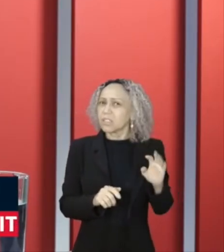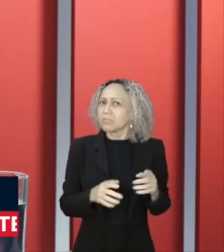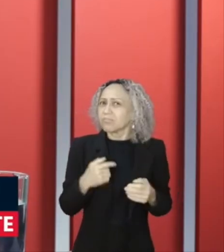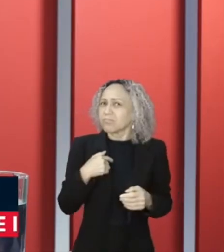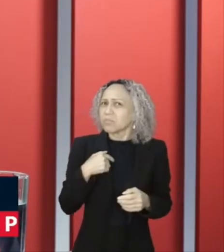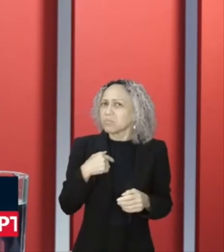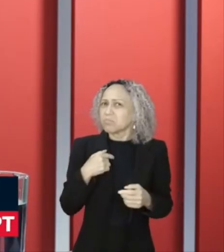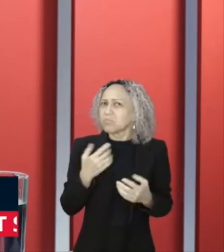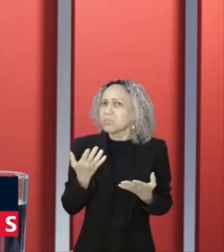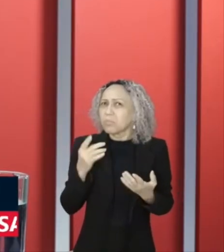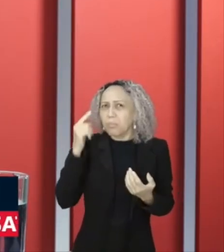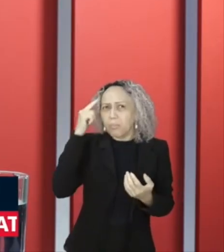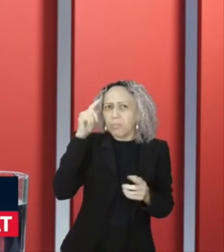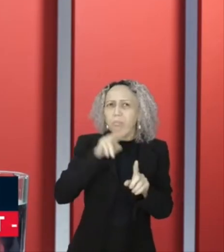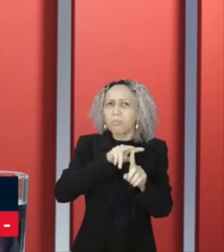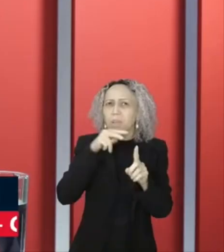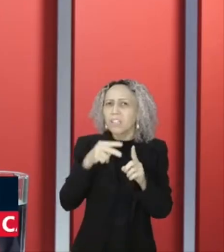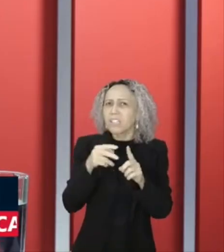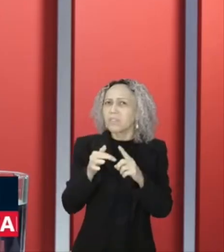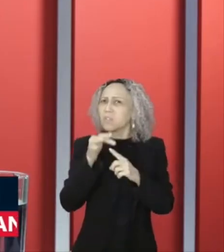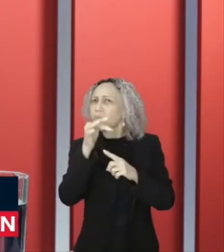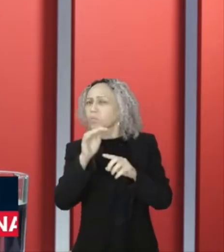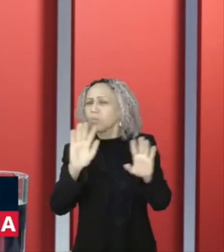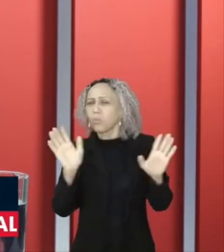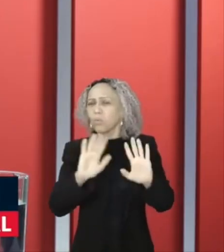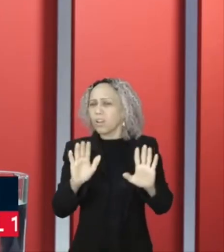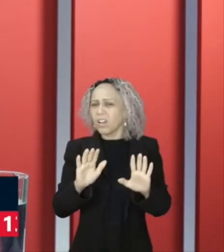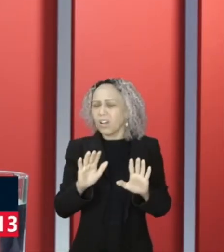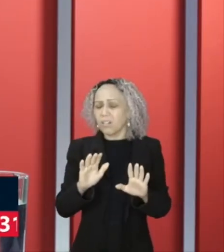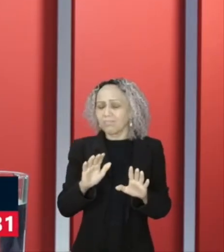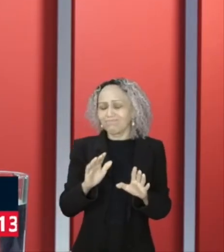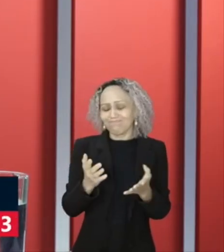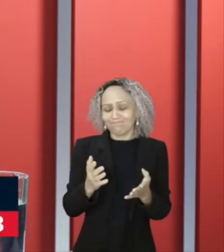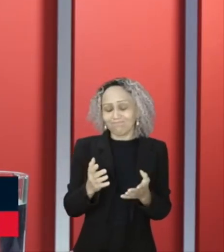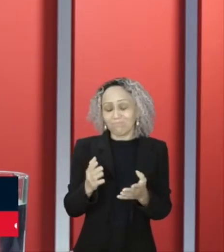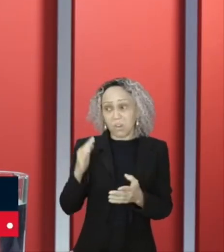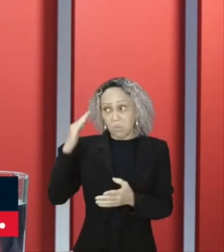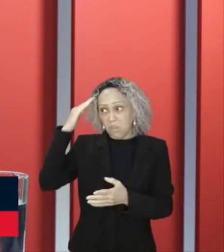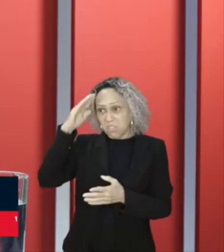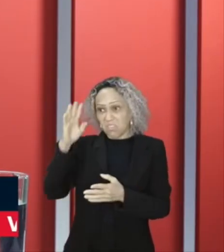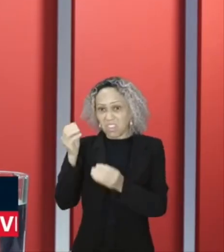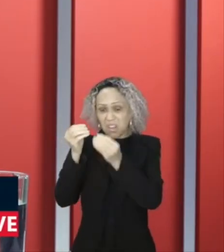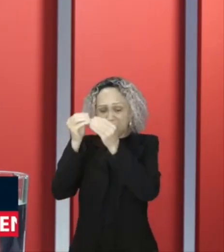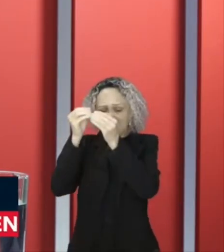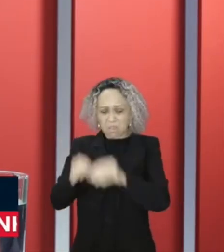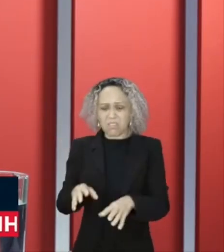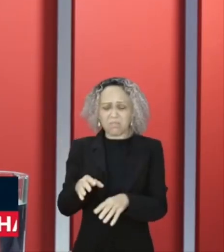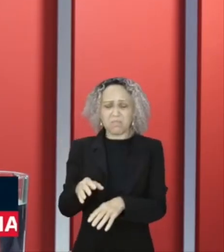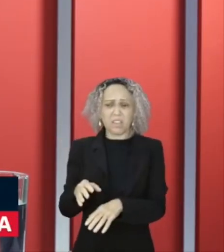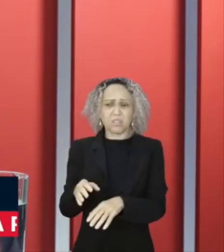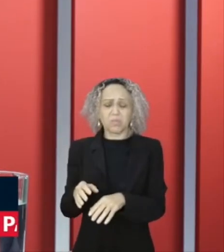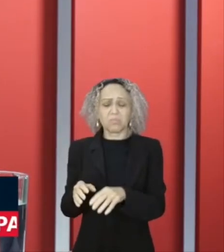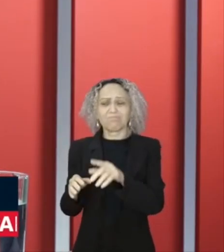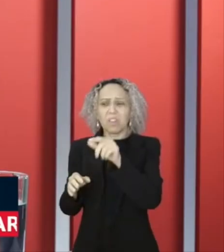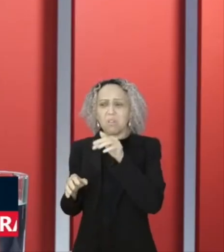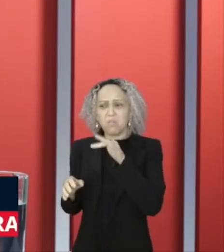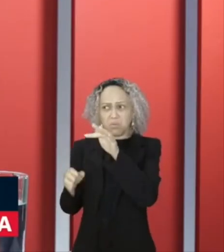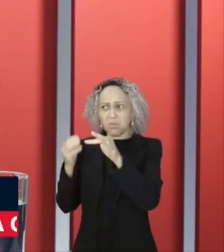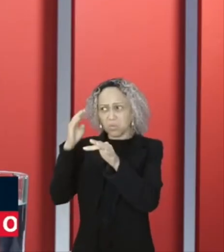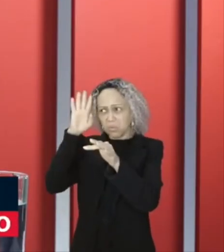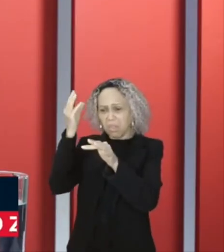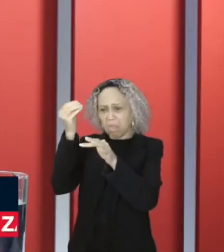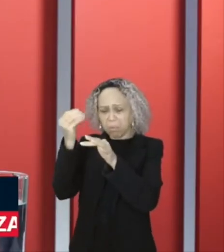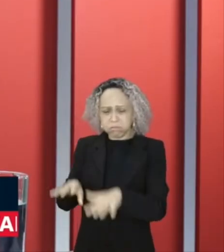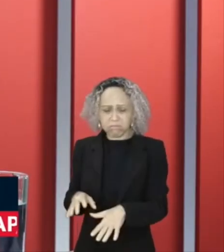tinha nenhuma estratégia para conduzir o país a um determinado ponto. Aliás, ele disse isso na primeira